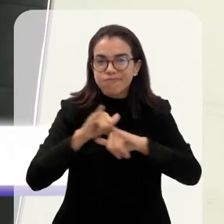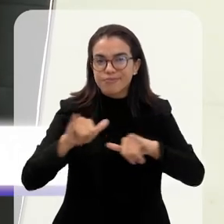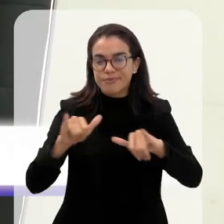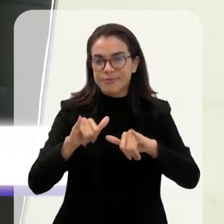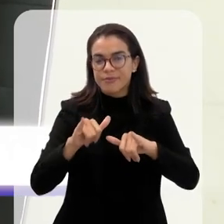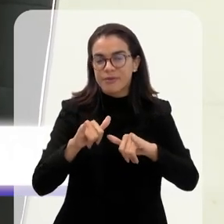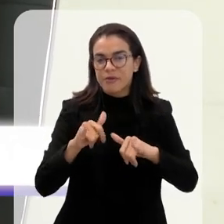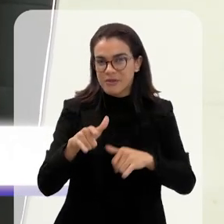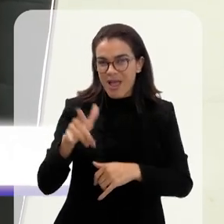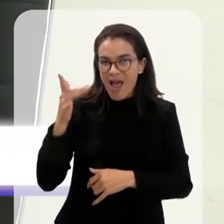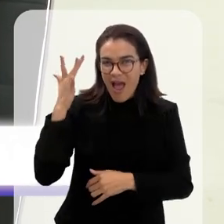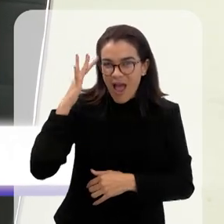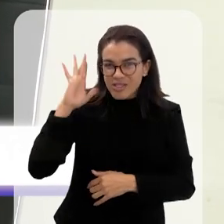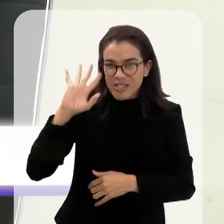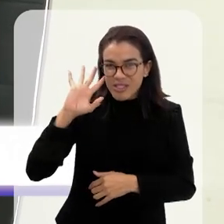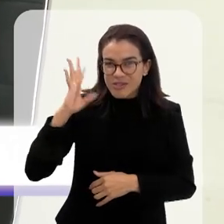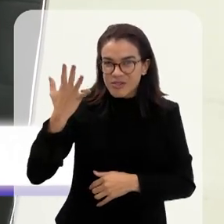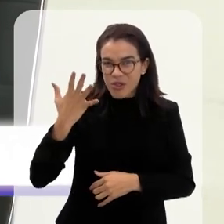conta